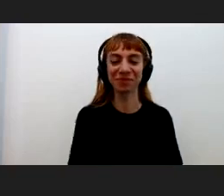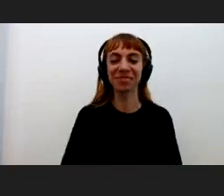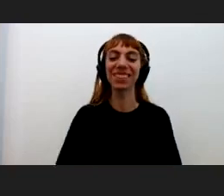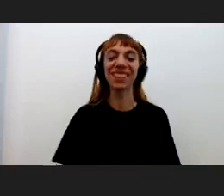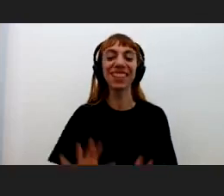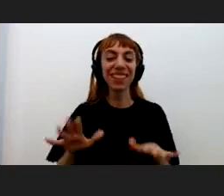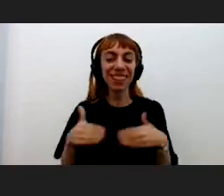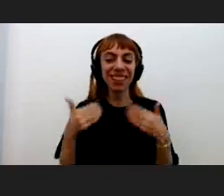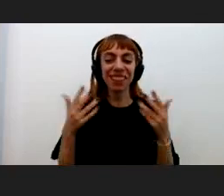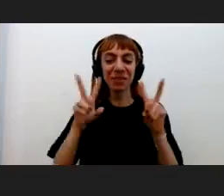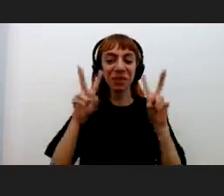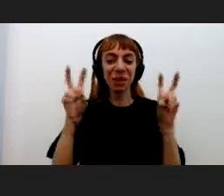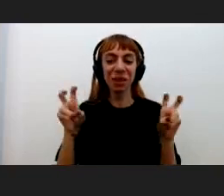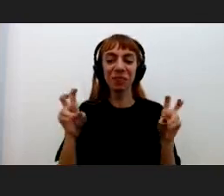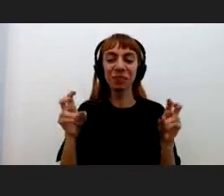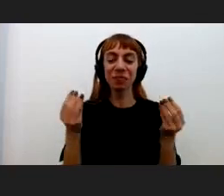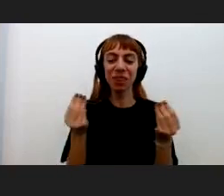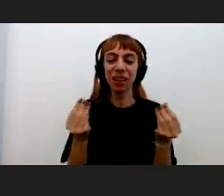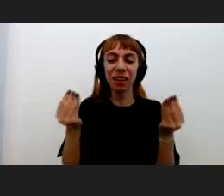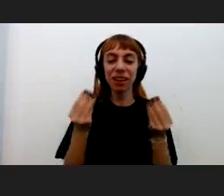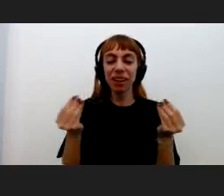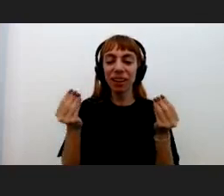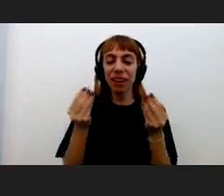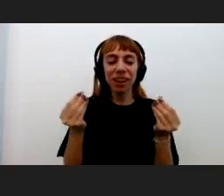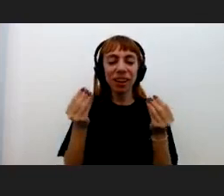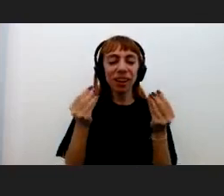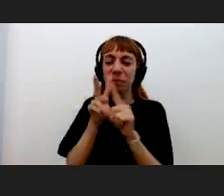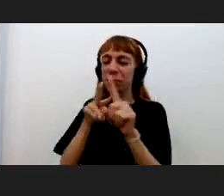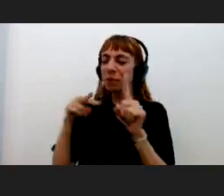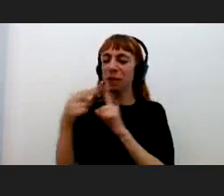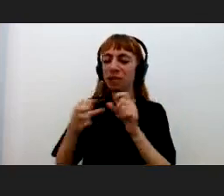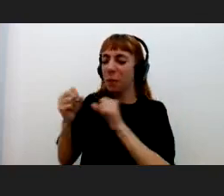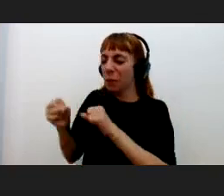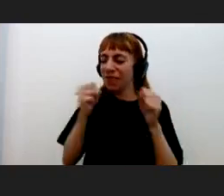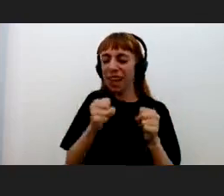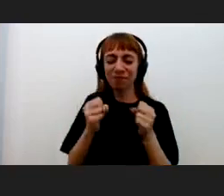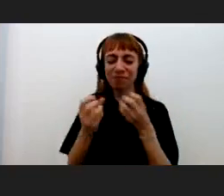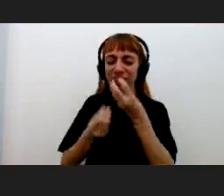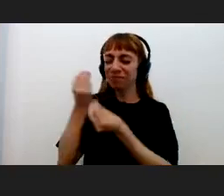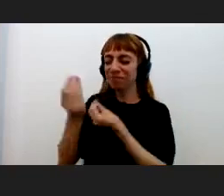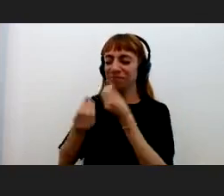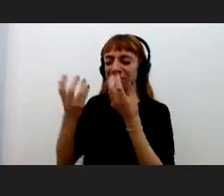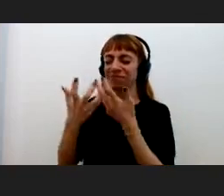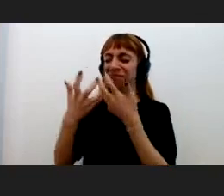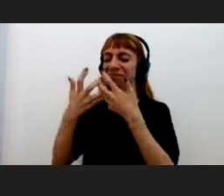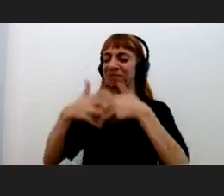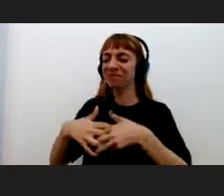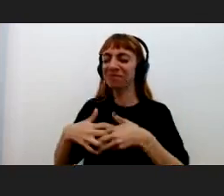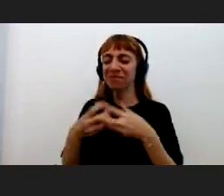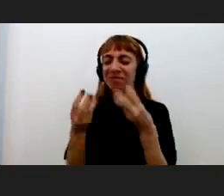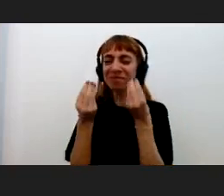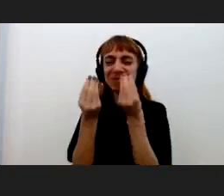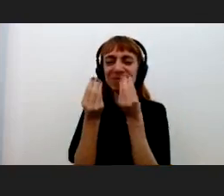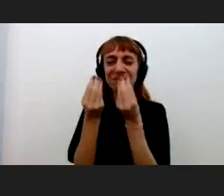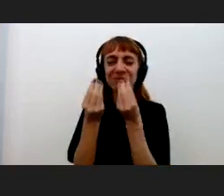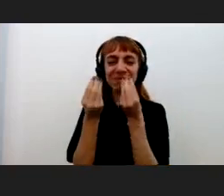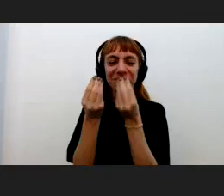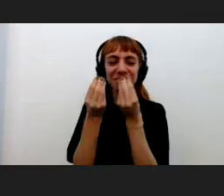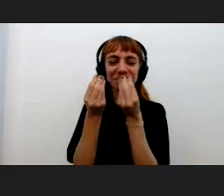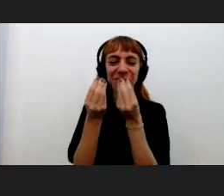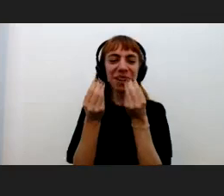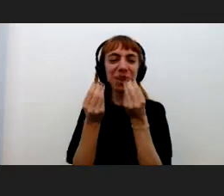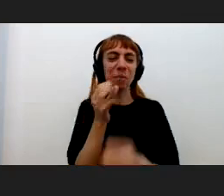né? O que pode um corpo? Ou melhor, né? O que pode um corpo quando ele está inserido nesse contexto